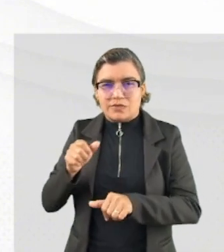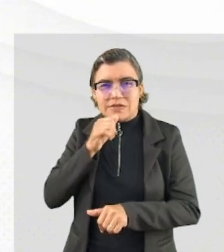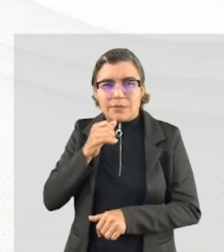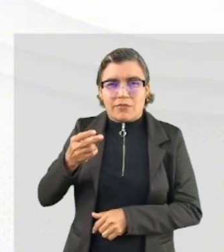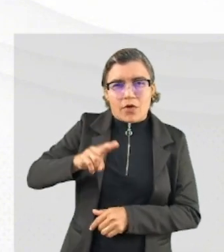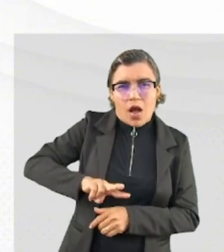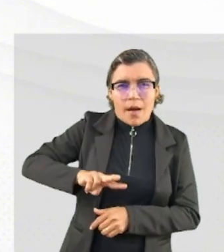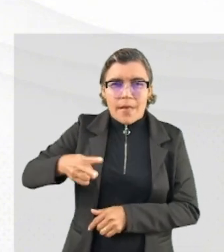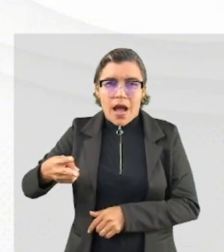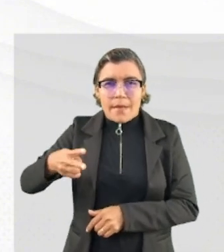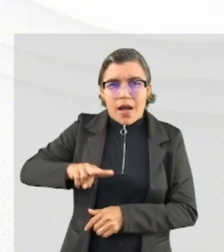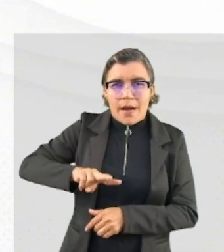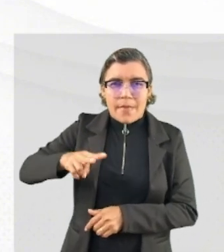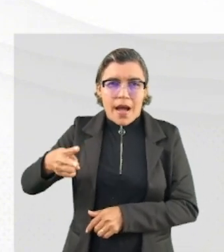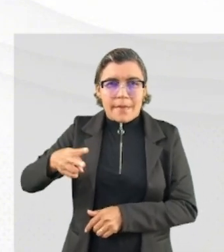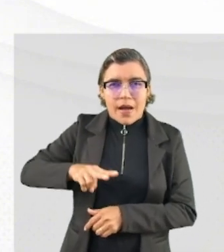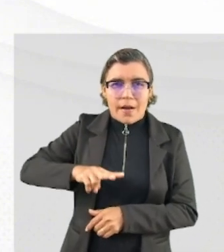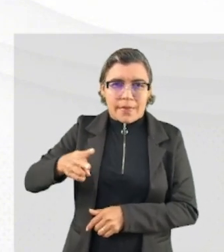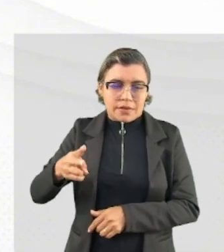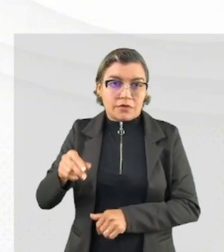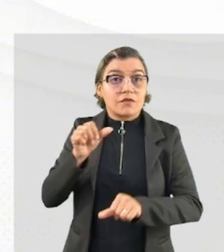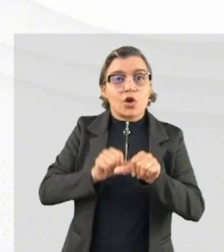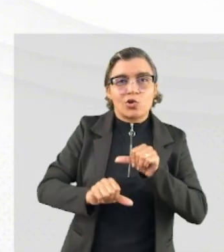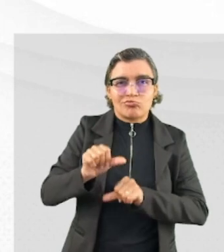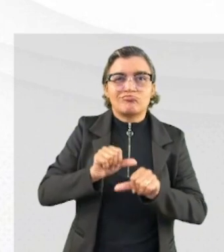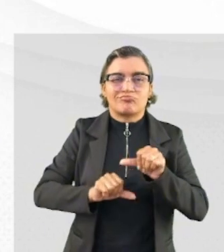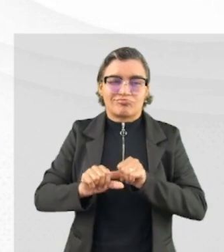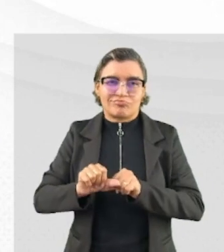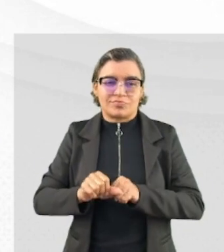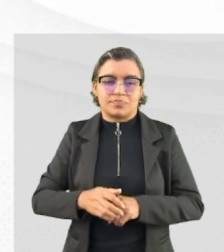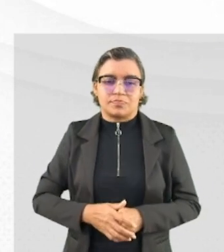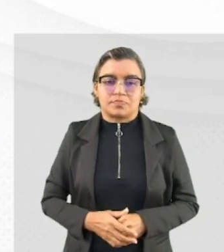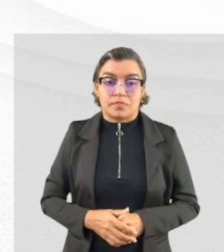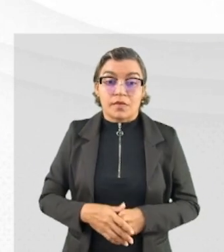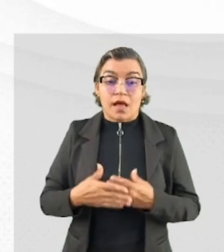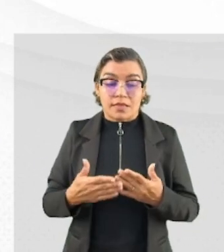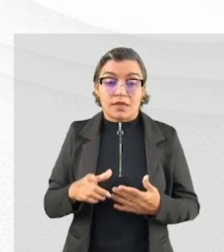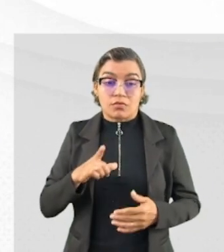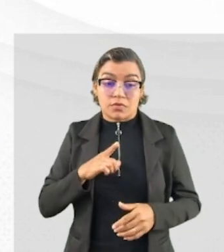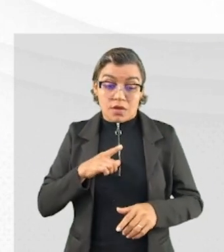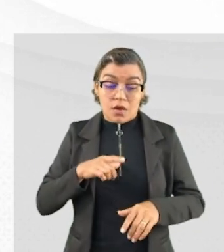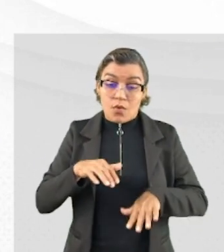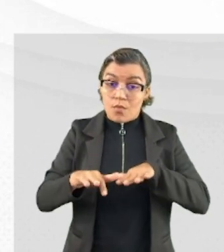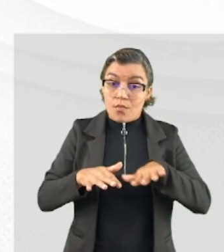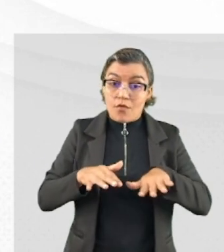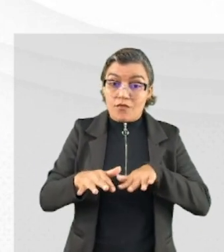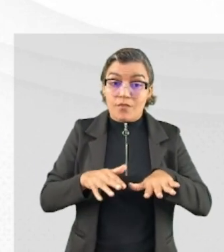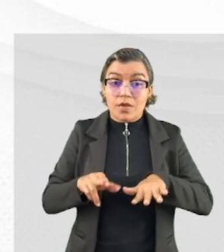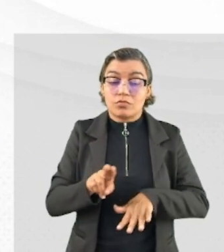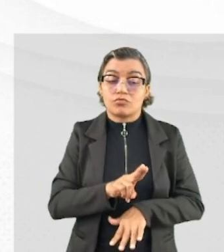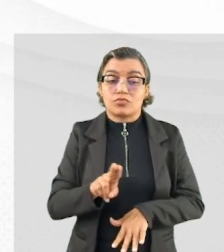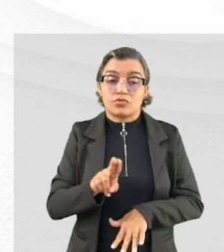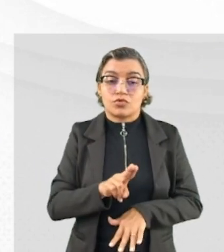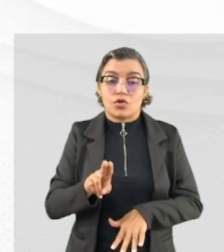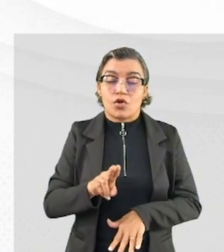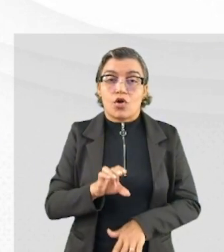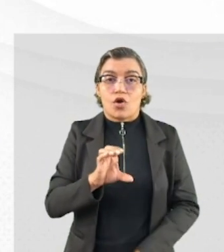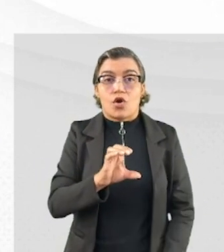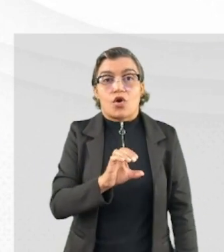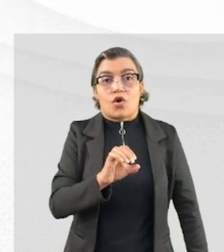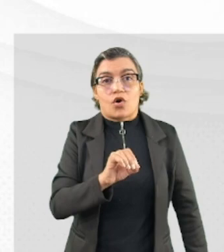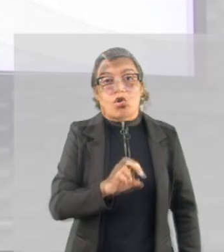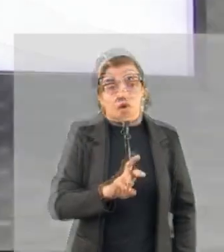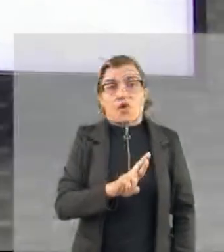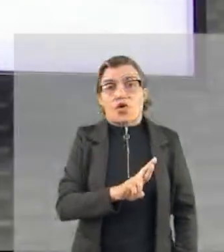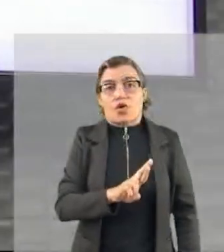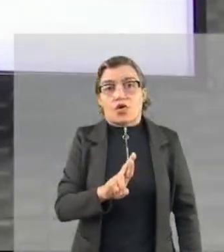frio desce. O que está quente sobe, o que está frio desce. Esse movimento ele é chamado de correntes de